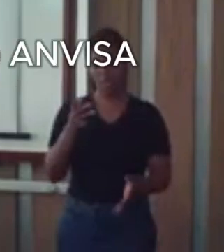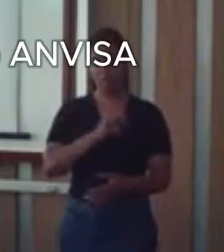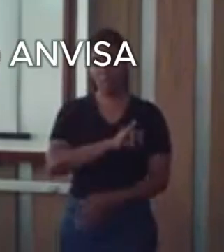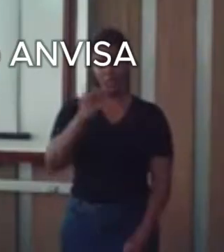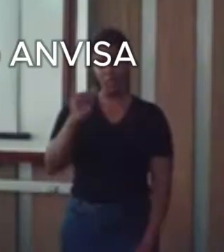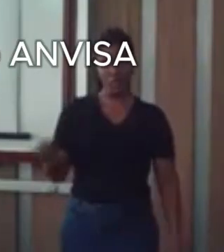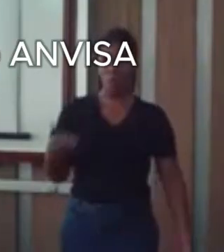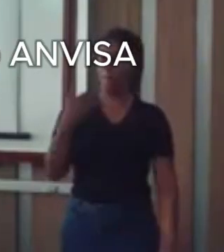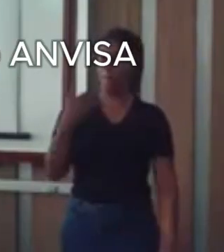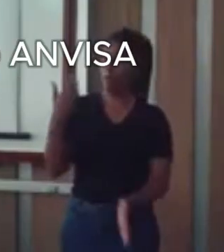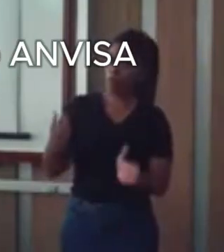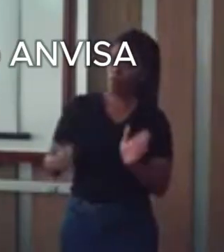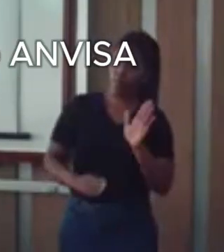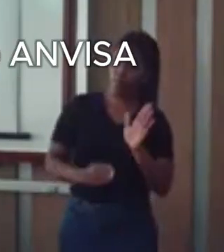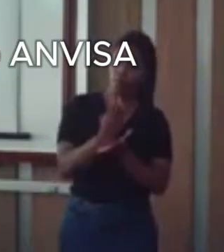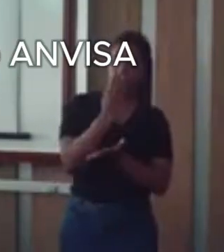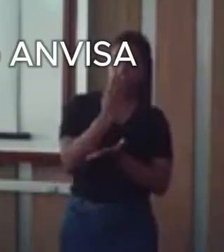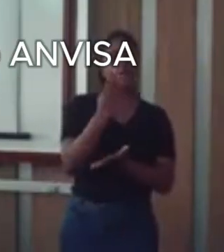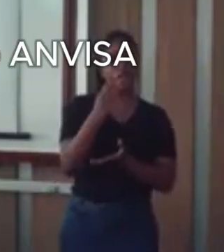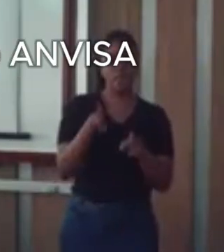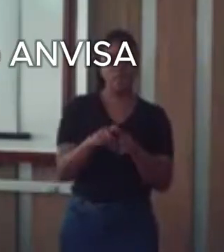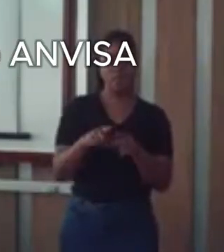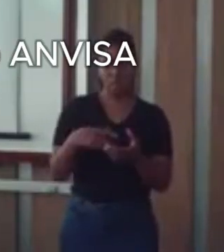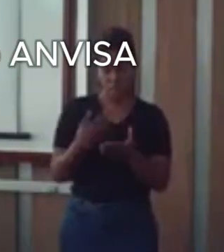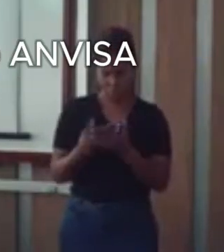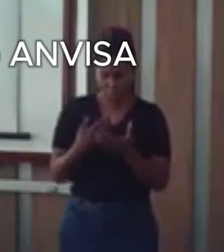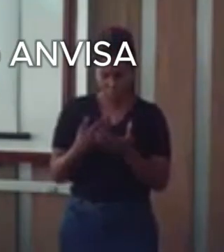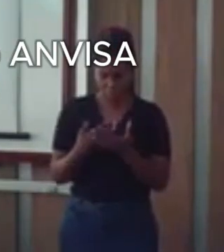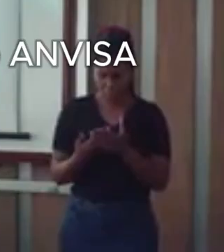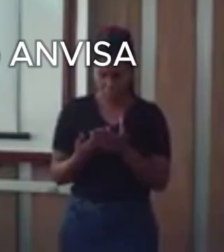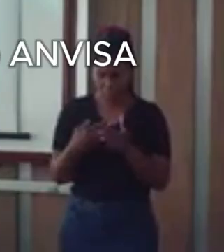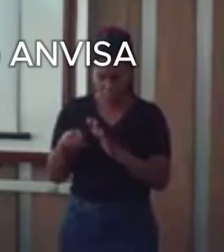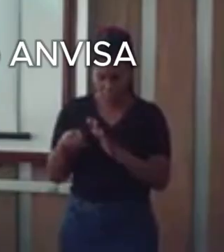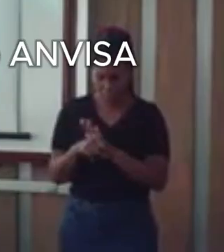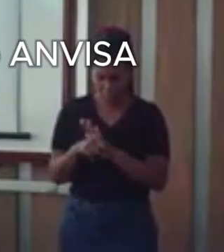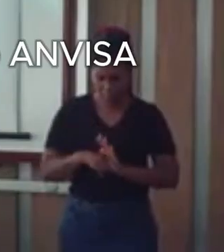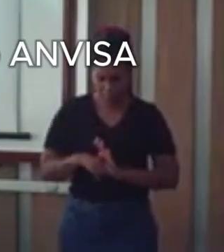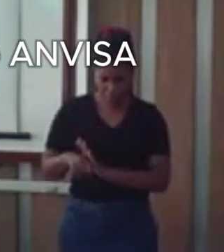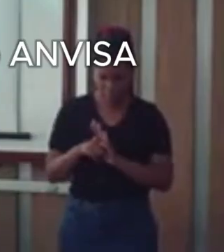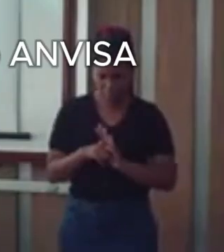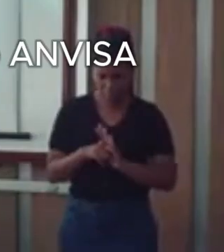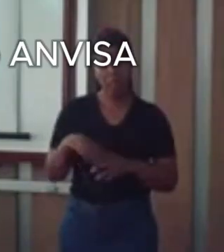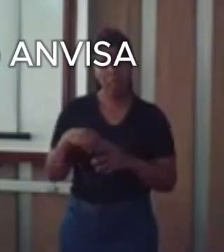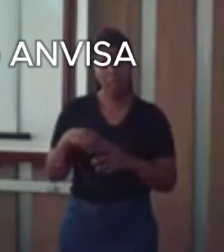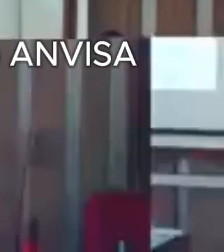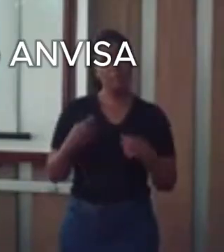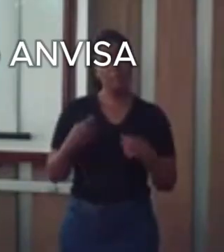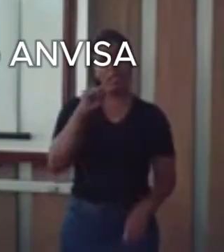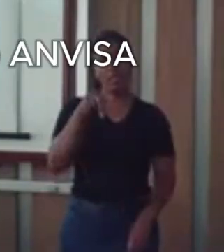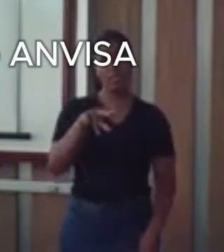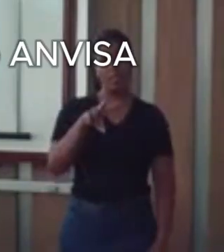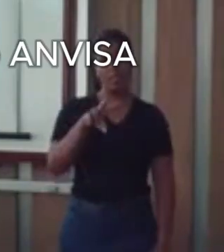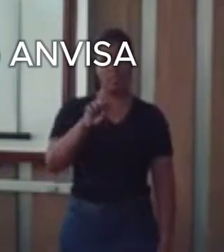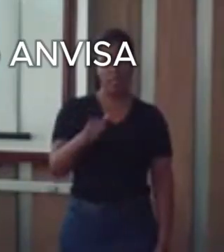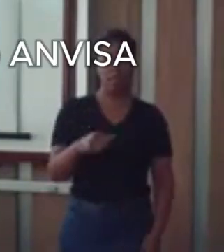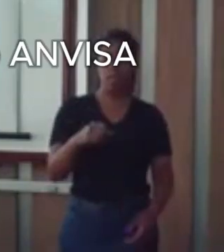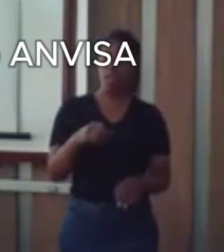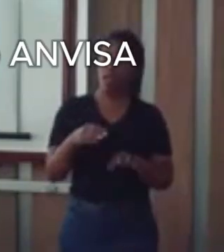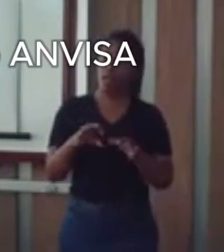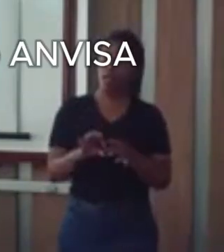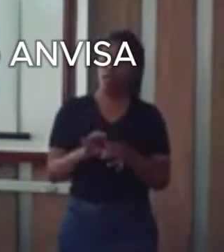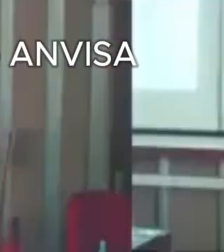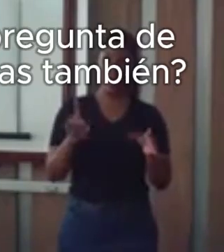clínico foi idealizado, né, e vai ser feito assim que a Anvisa autorizar no HC de São Paulo, eles resolveram fazer lá, na